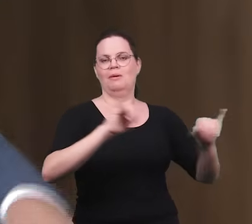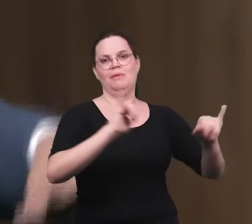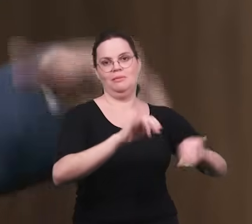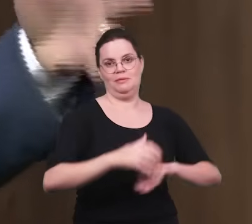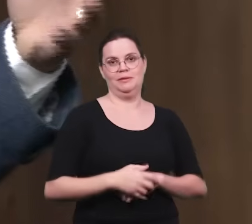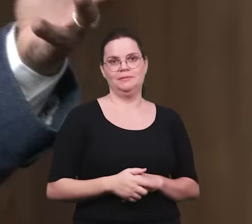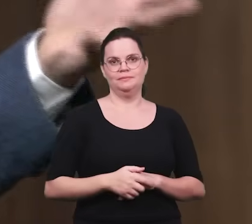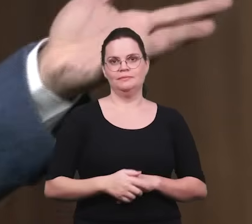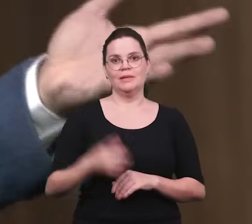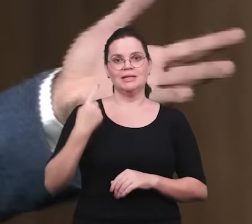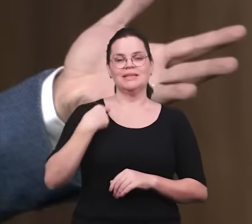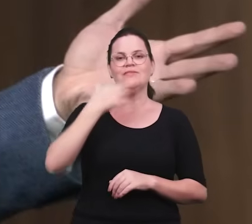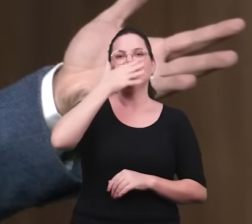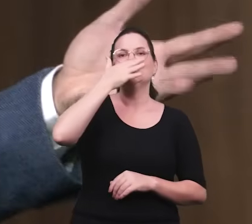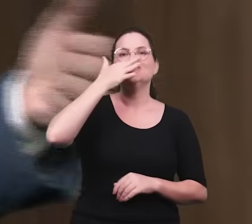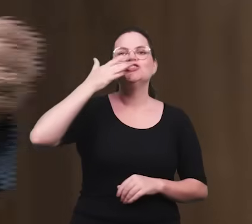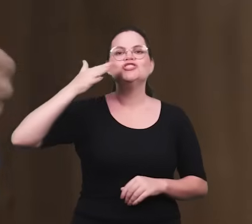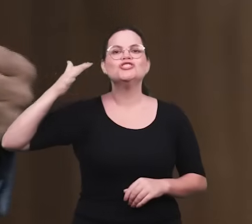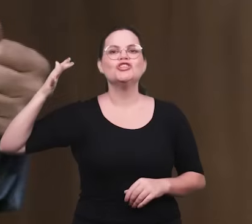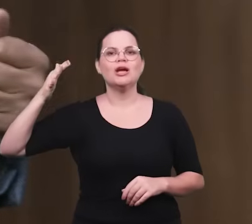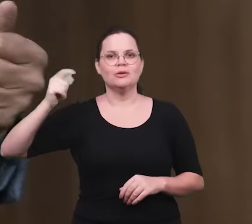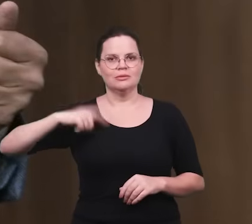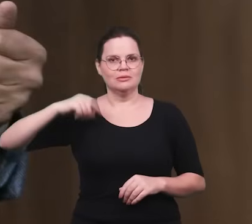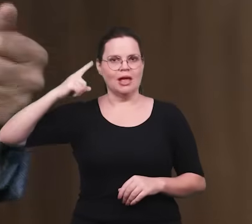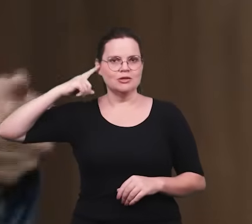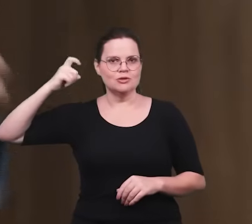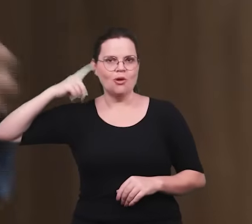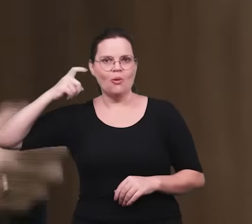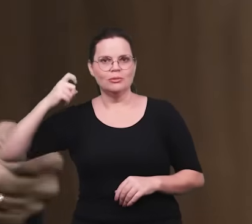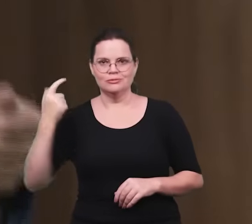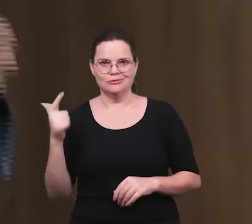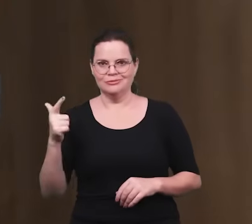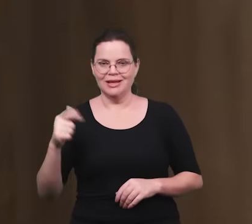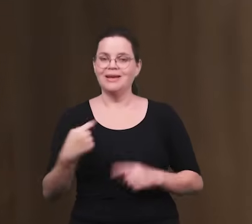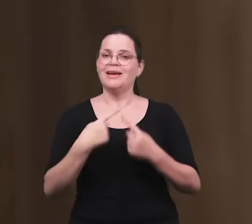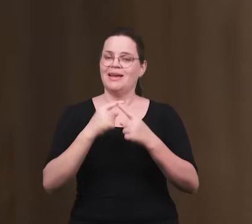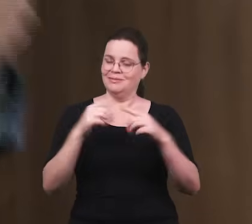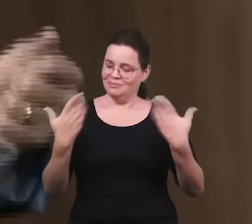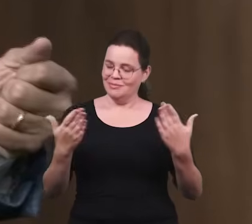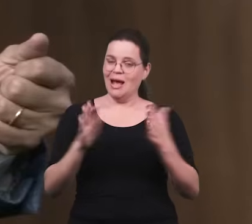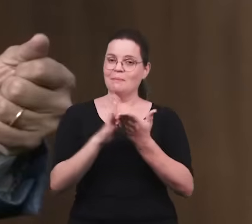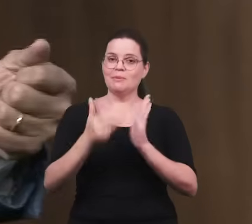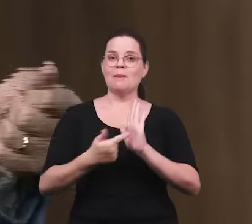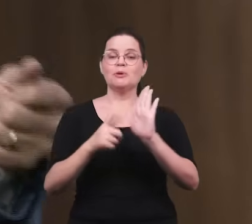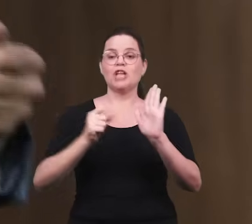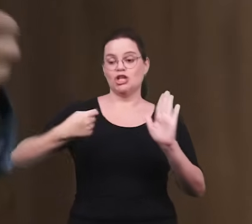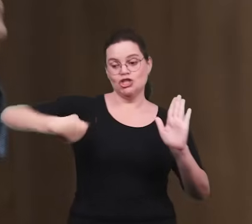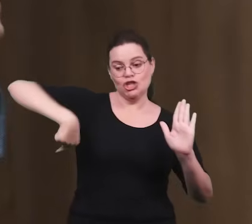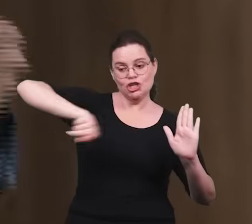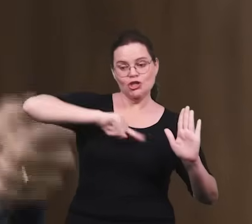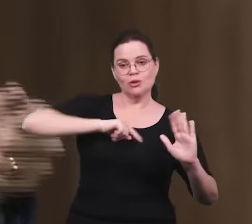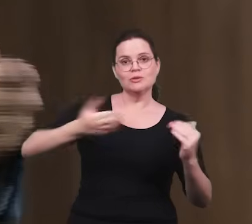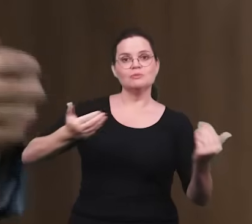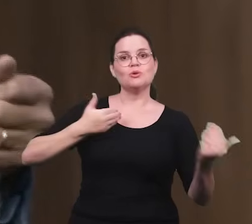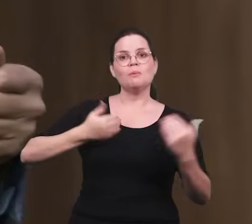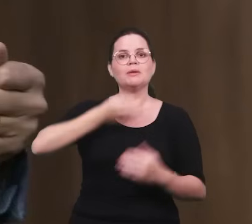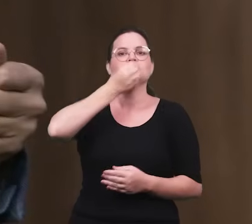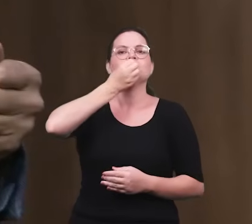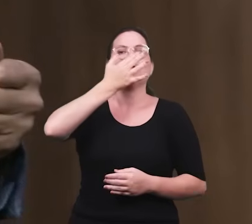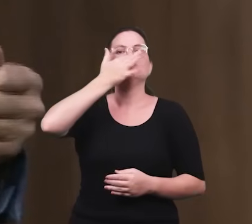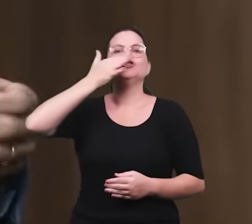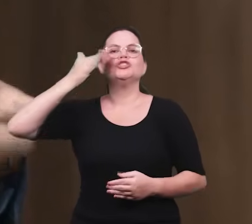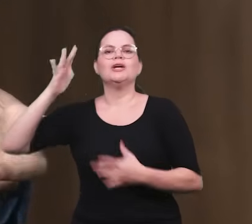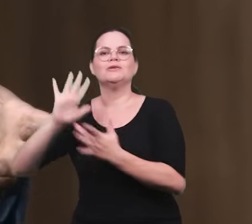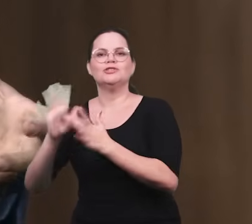Cristo. Cheiro não tem som, né? Mas você sente. Então, você está do lado de um jovem espiritual, ele é o bom cheiro de